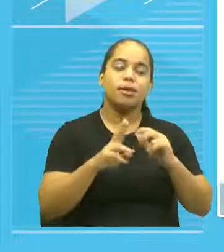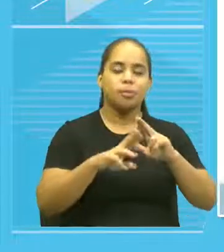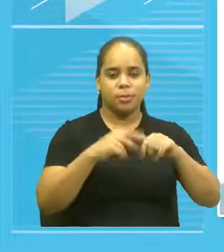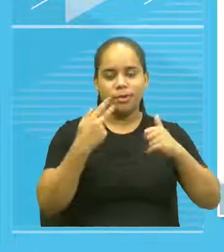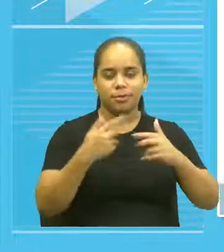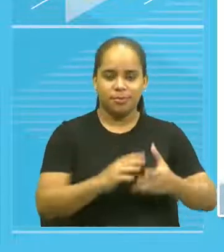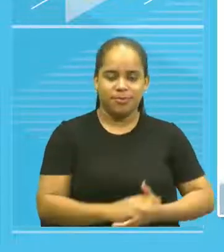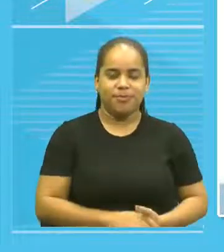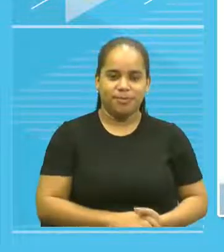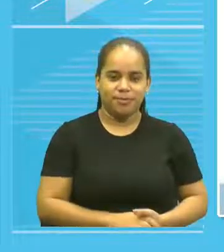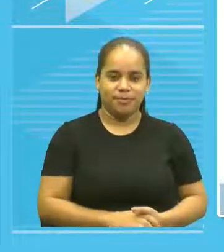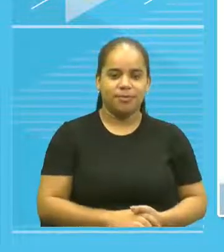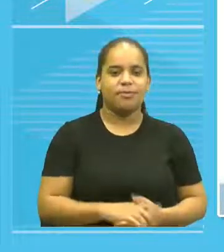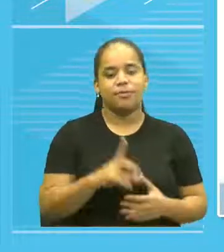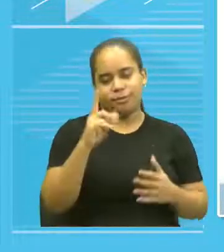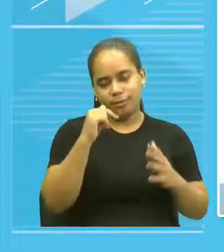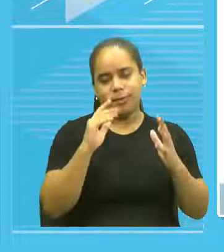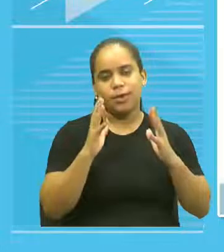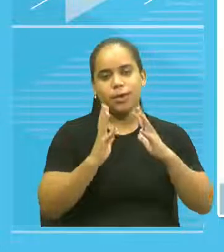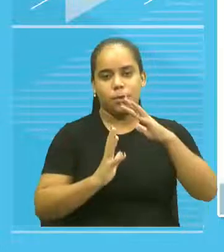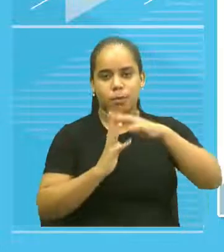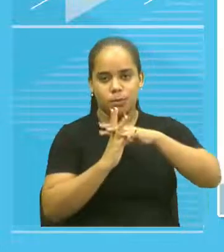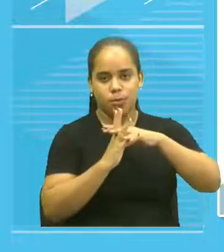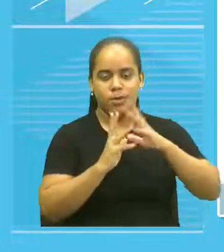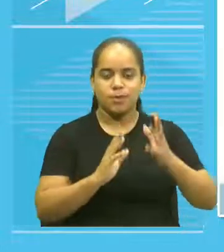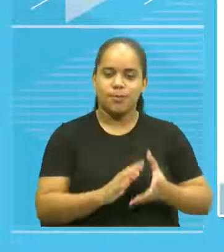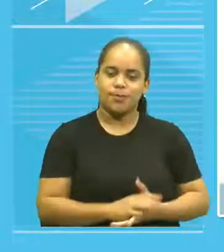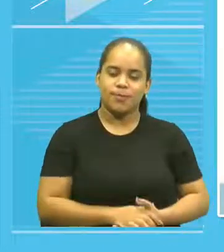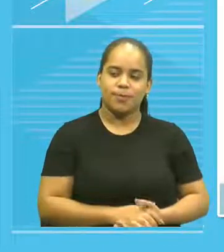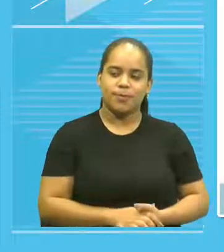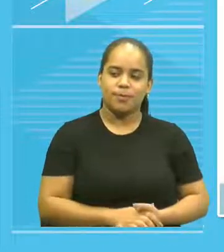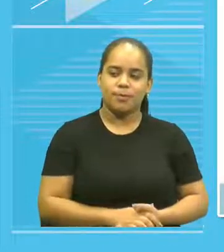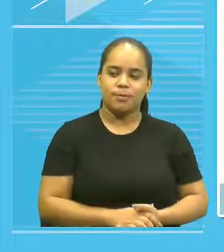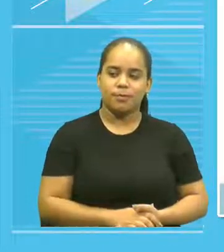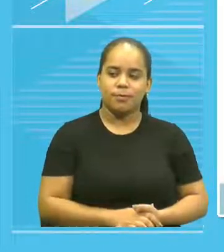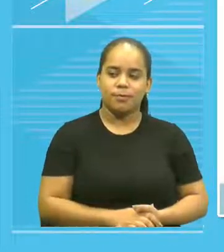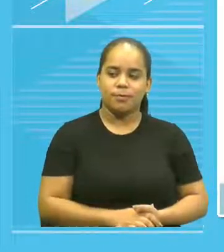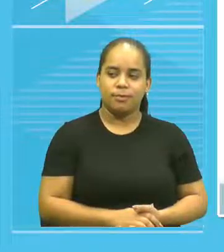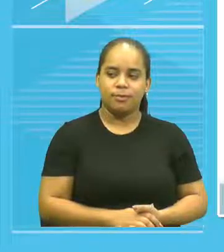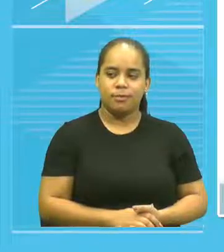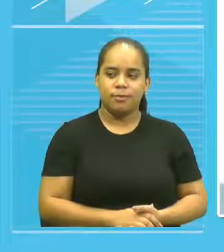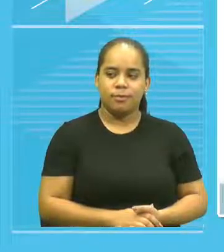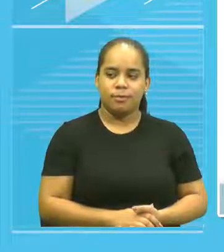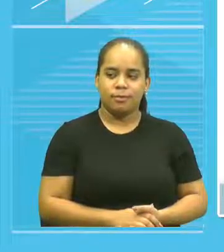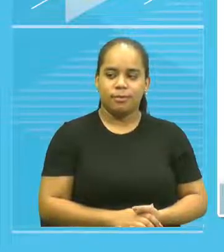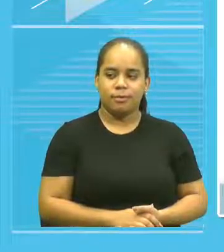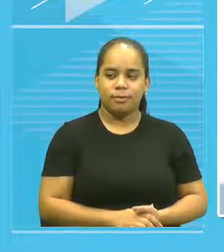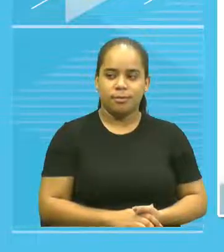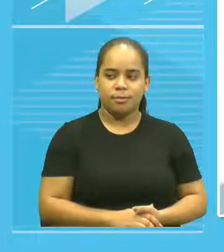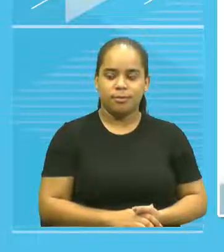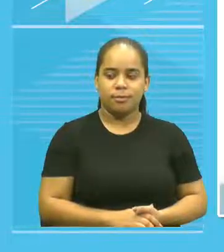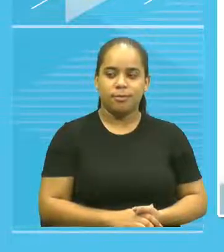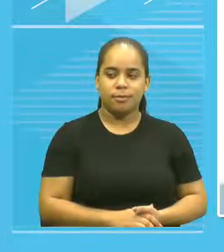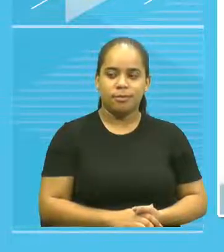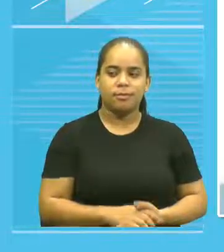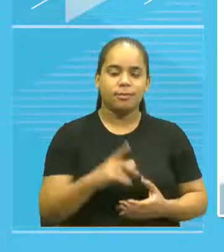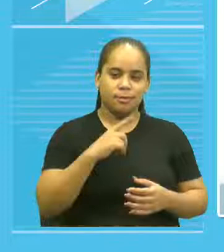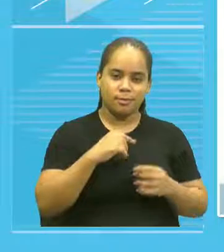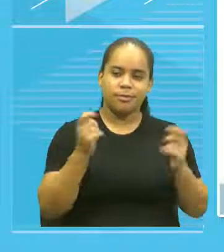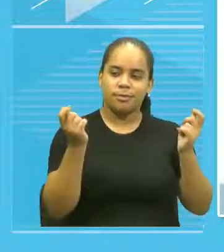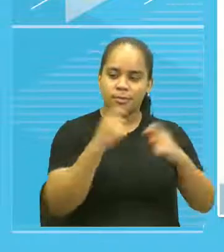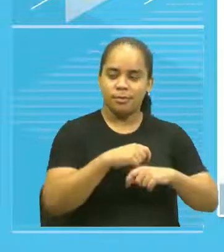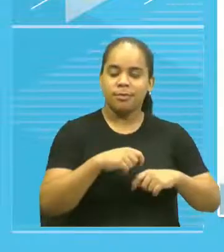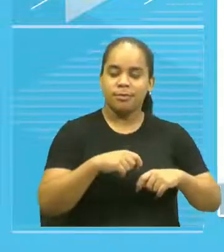isso consoante só sua como elas são maiores quantidades é óbvio porque deu para né